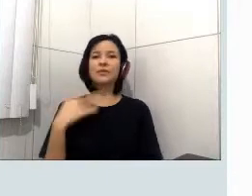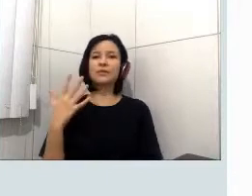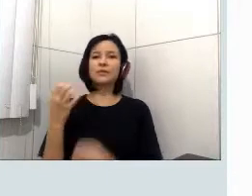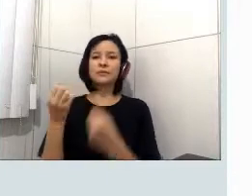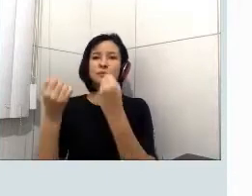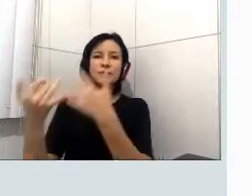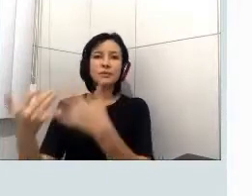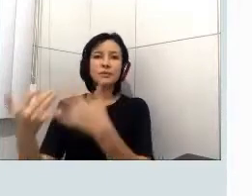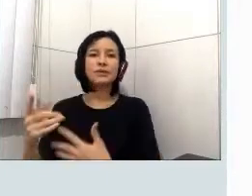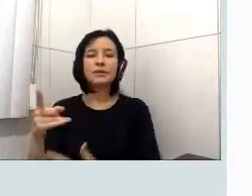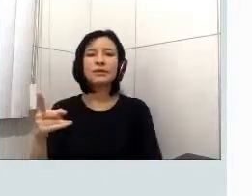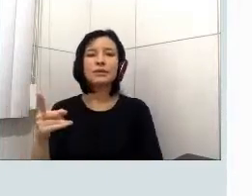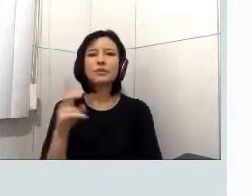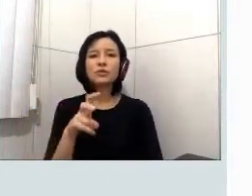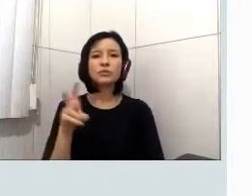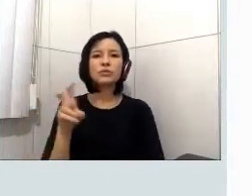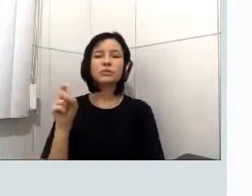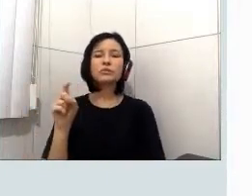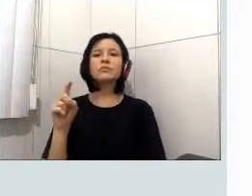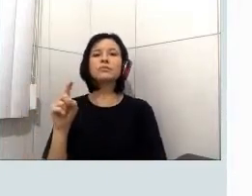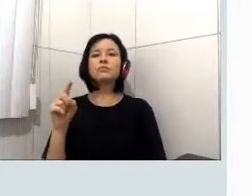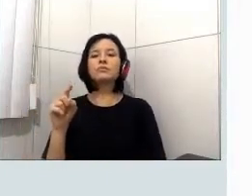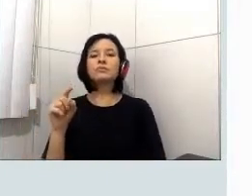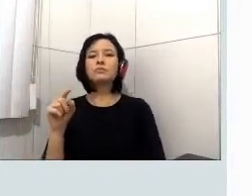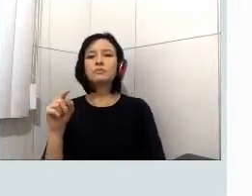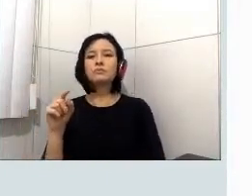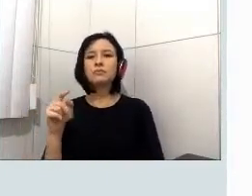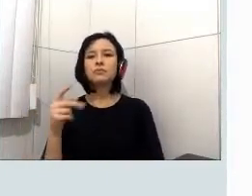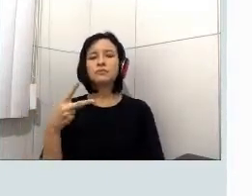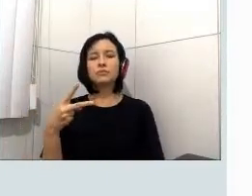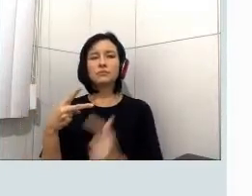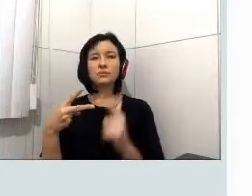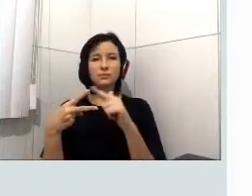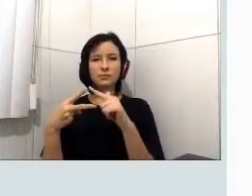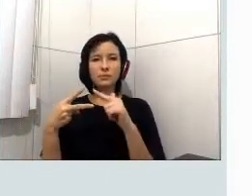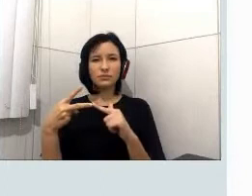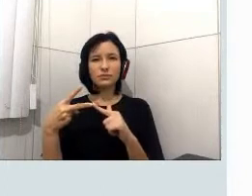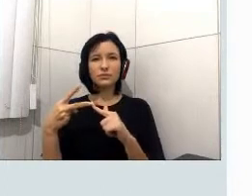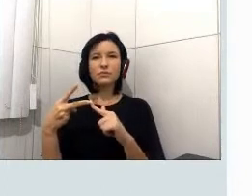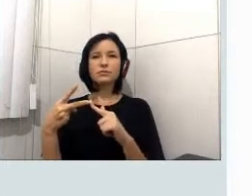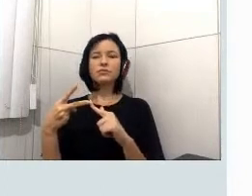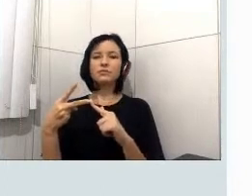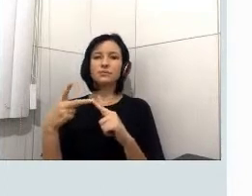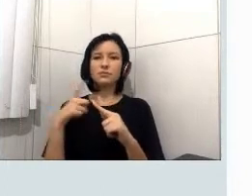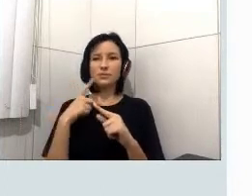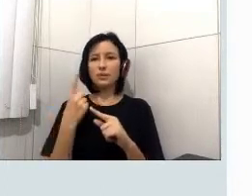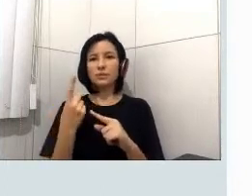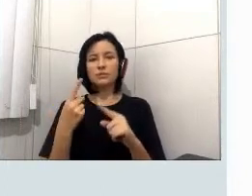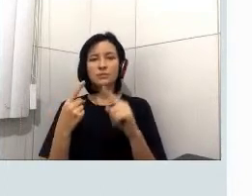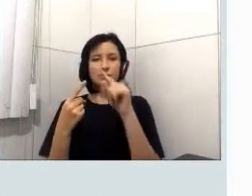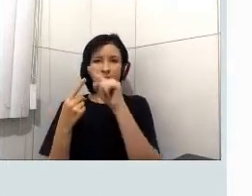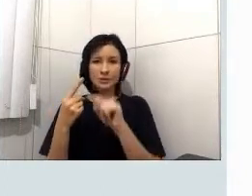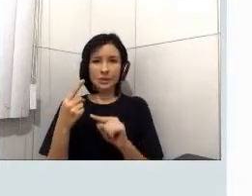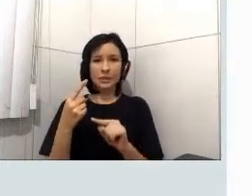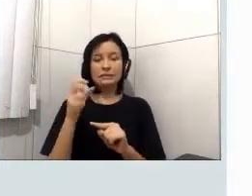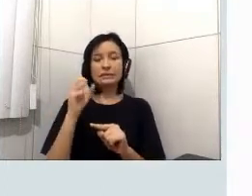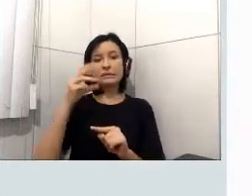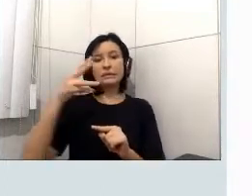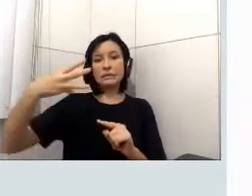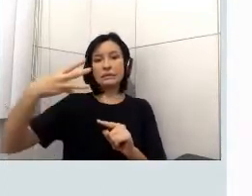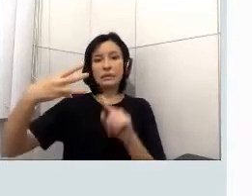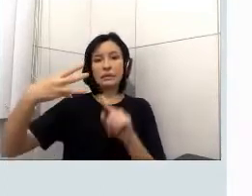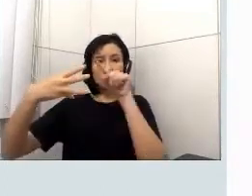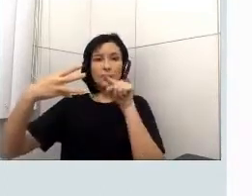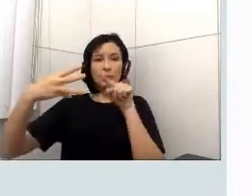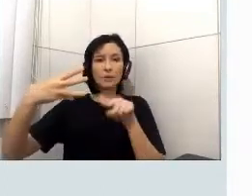apenas por dois pontos distintos é que passam uma reta. Três pontos distintos não passam uma reta, certo?